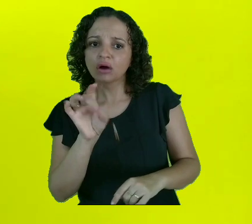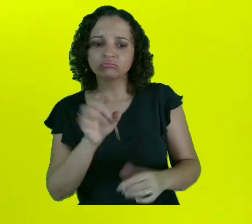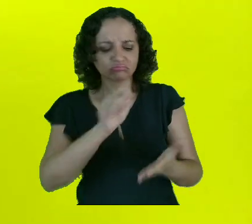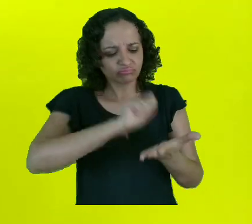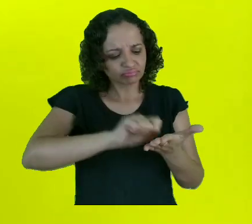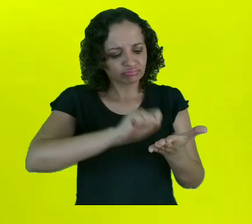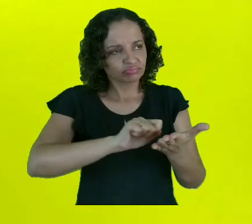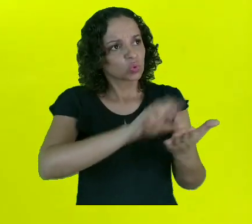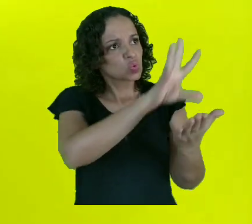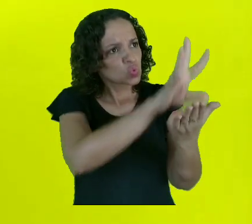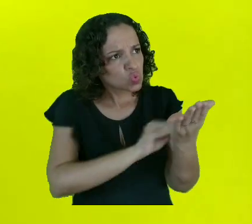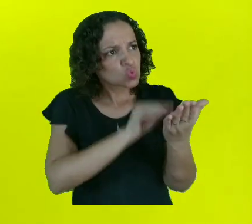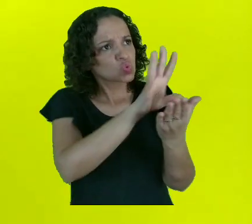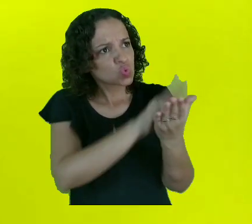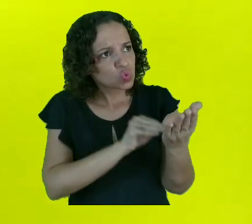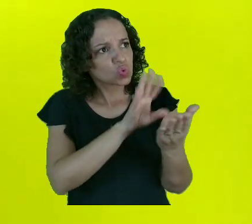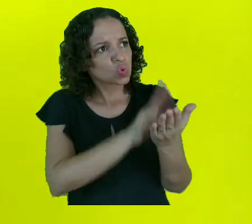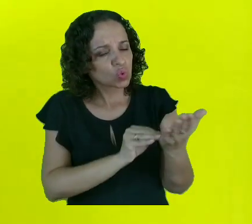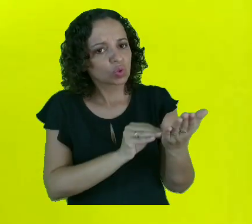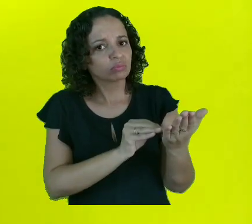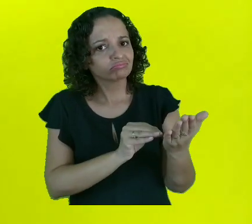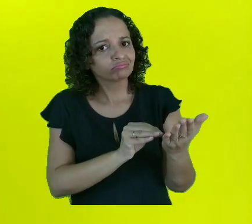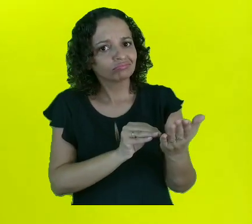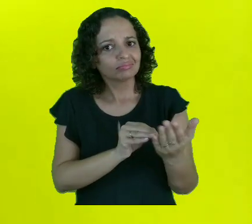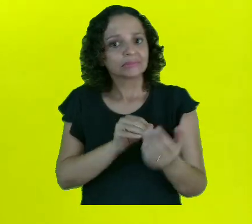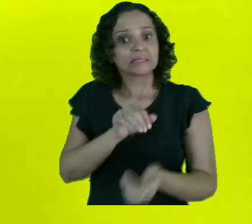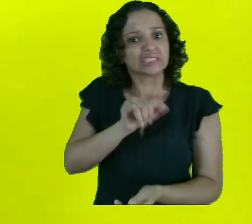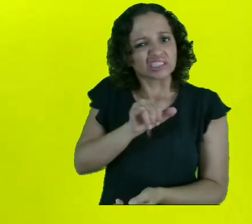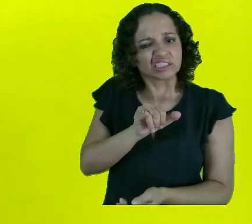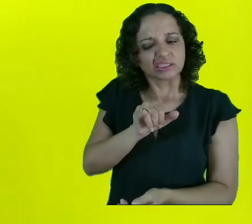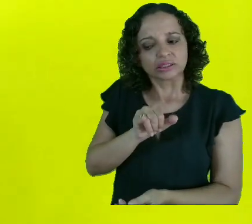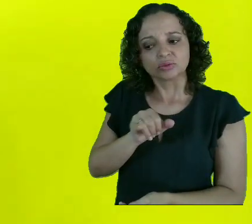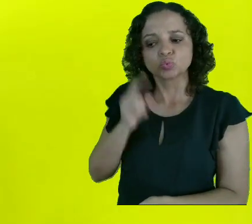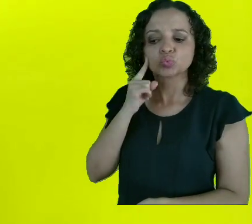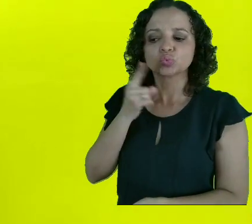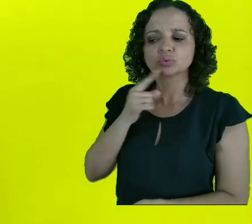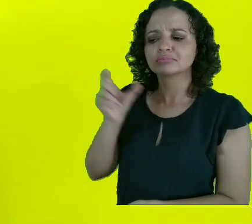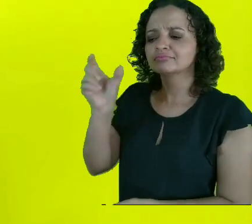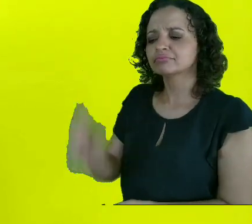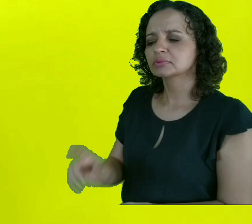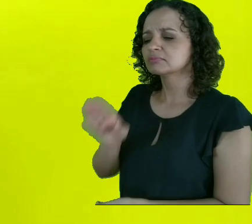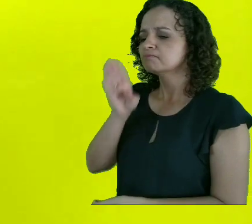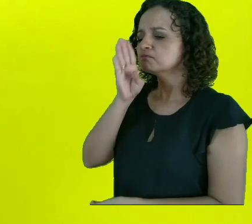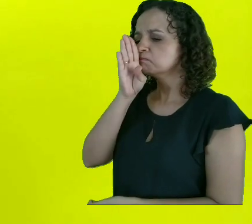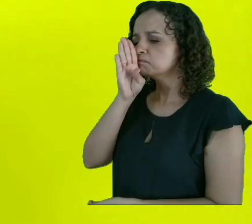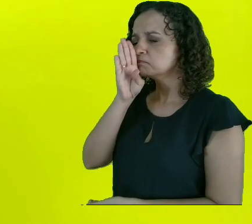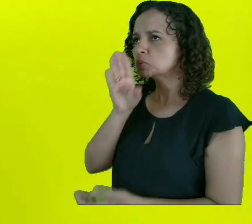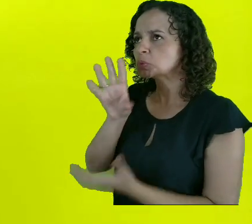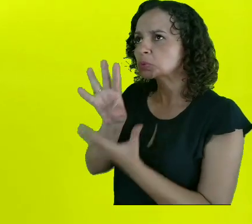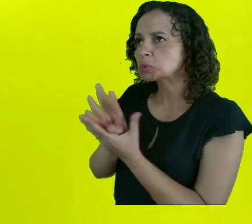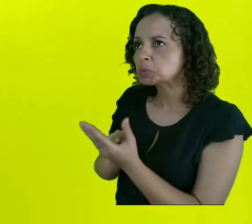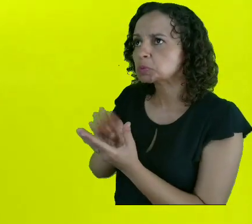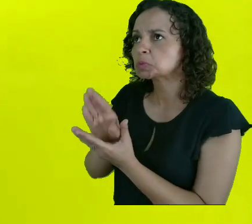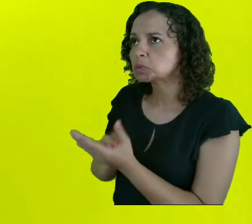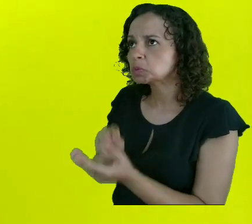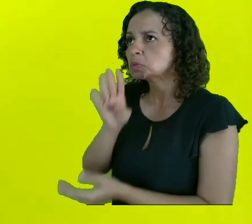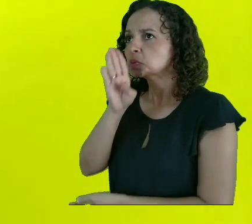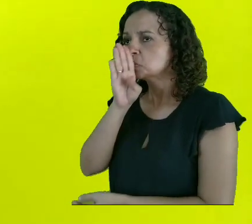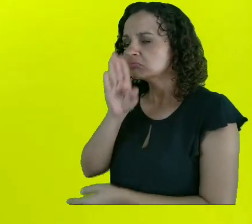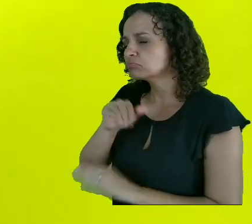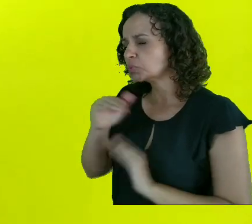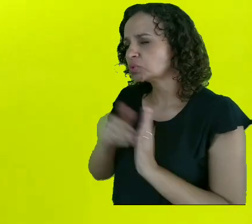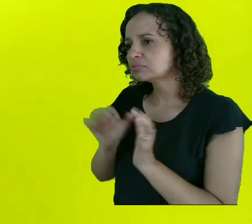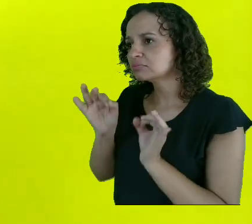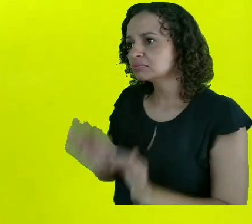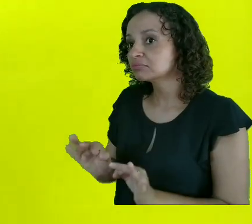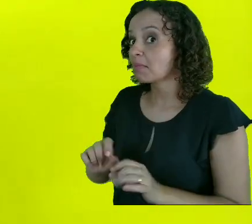Então, se ele estava ali quietinho, copiando, estava tudo certo. Mas nós entendemos que o surdo é